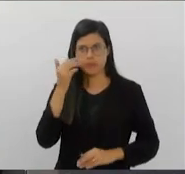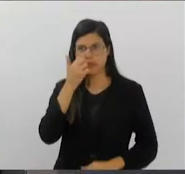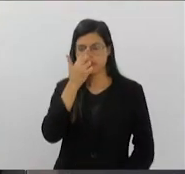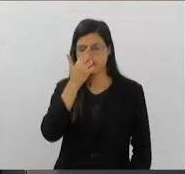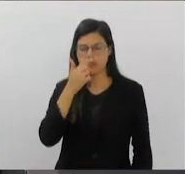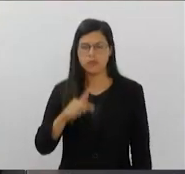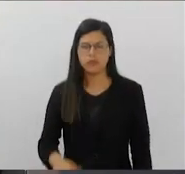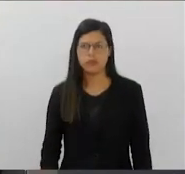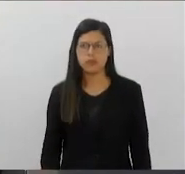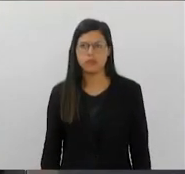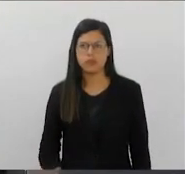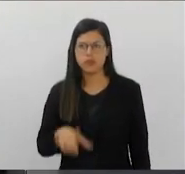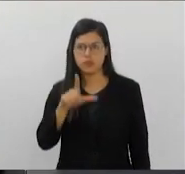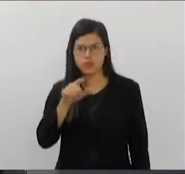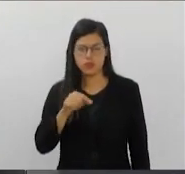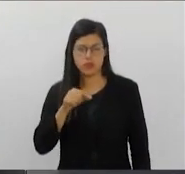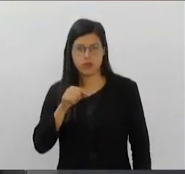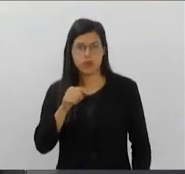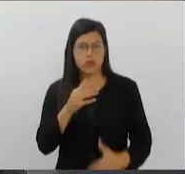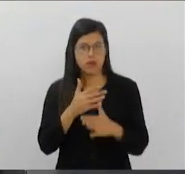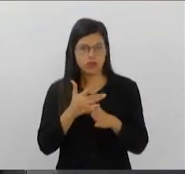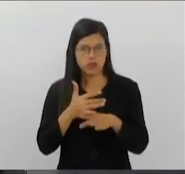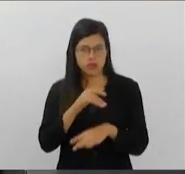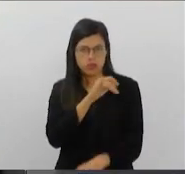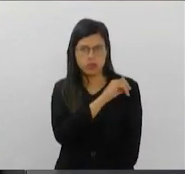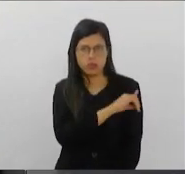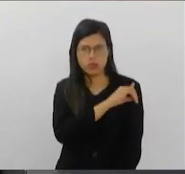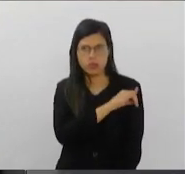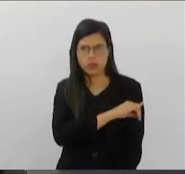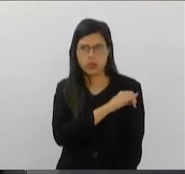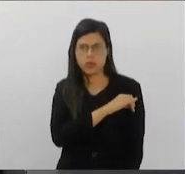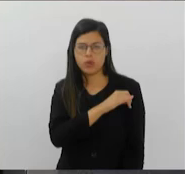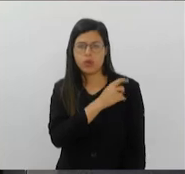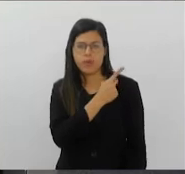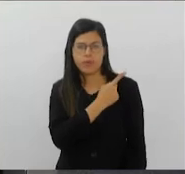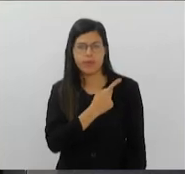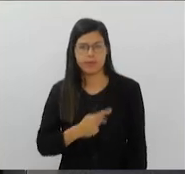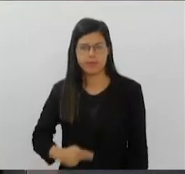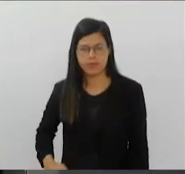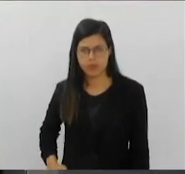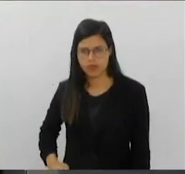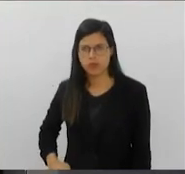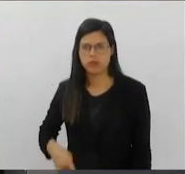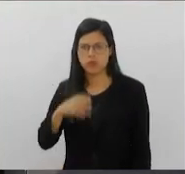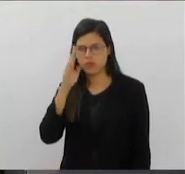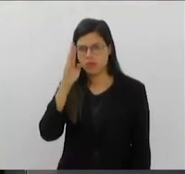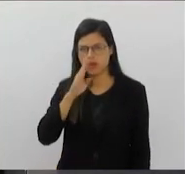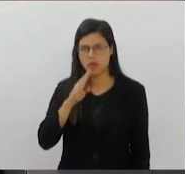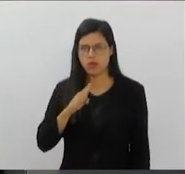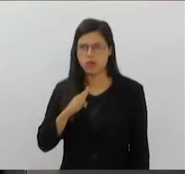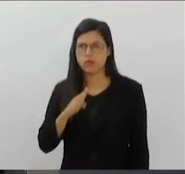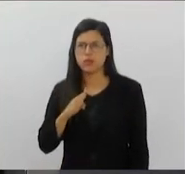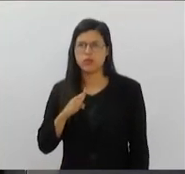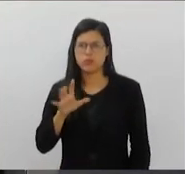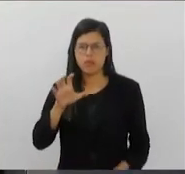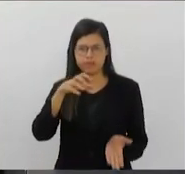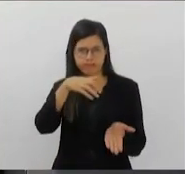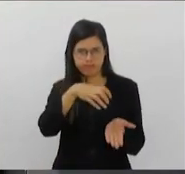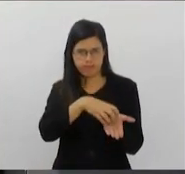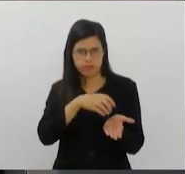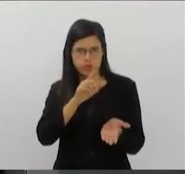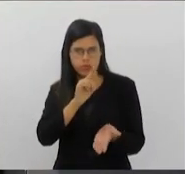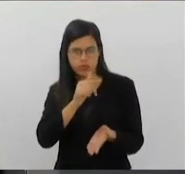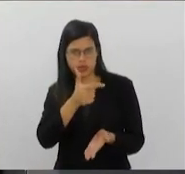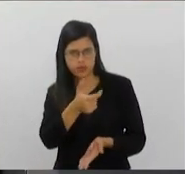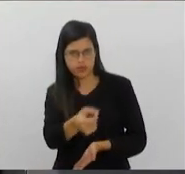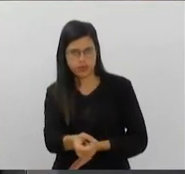foi escolhida a cidade do Rio de Janeiro pela presidência da República para sediar o G20. E também